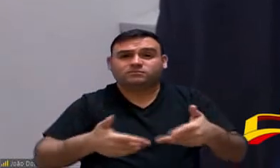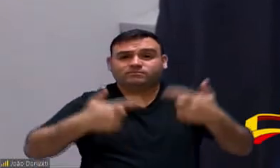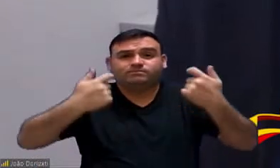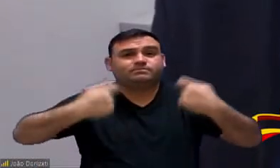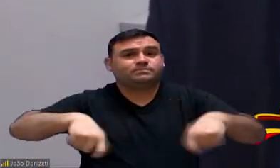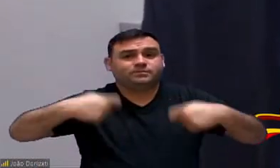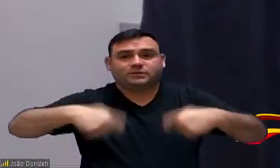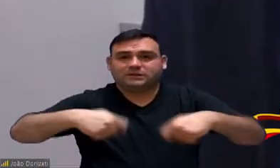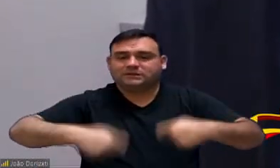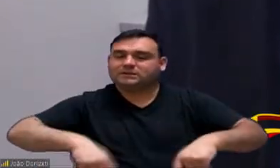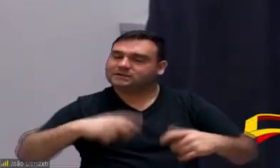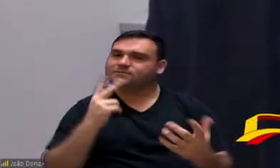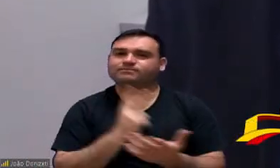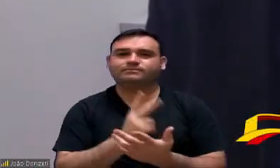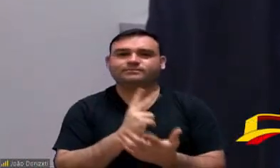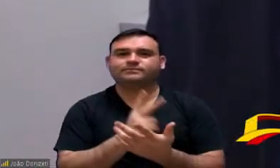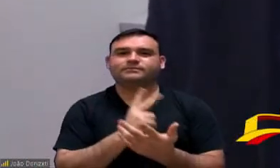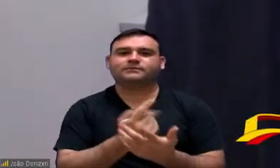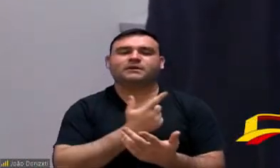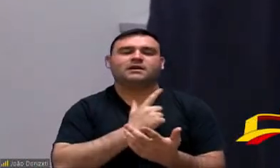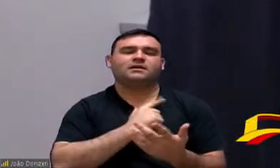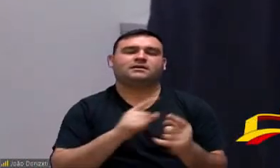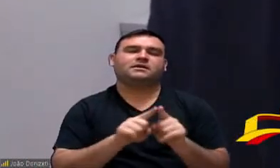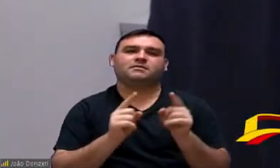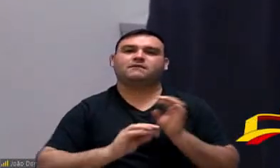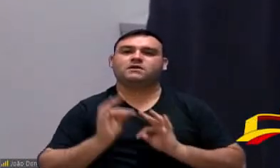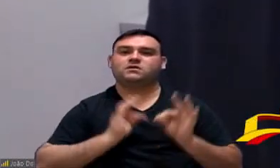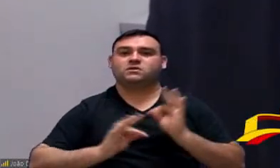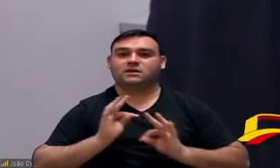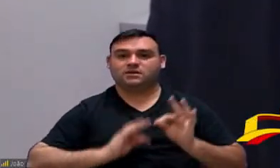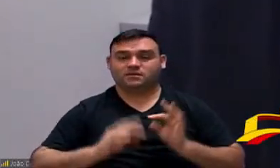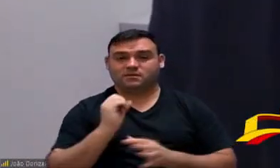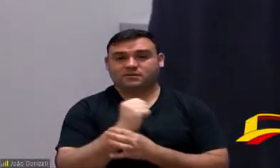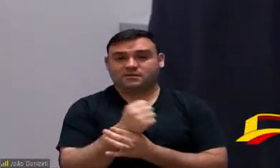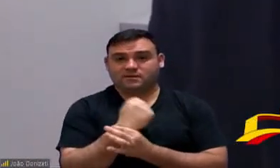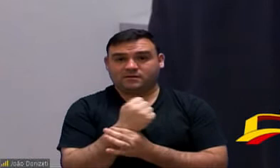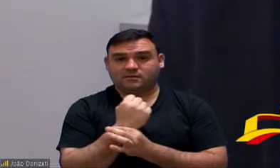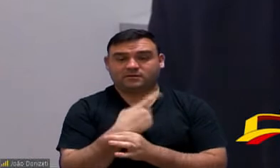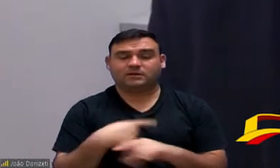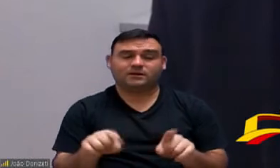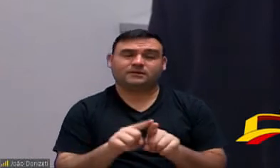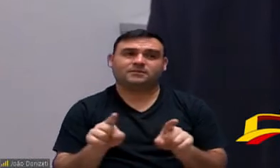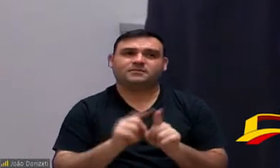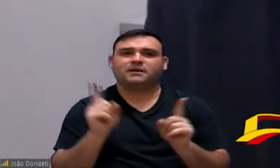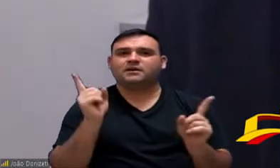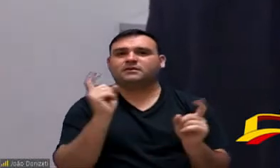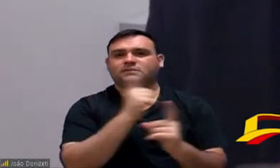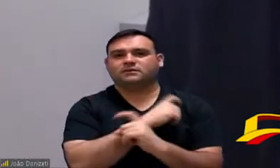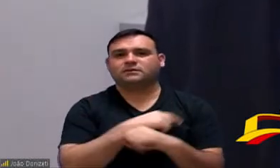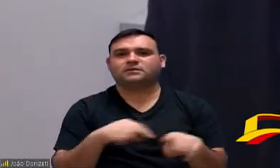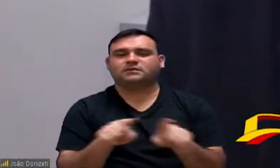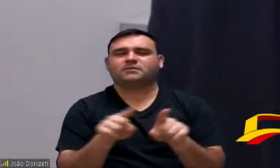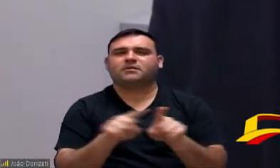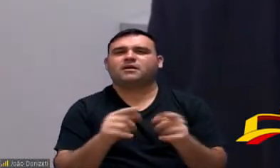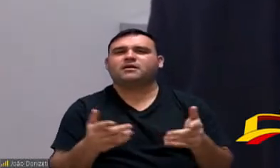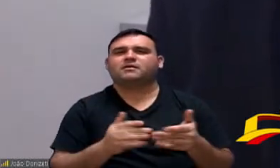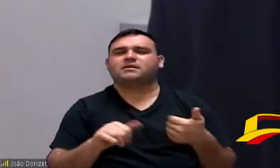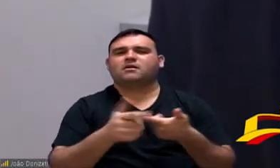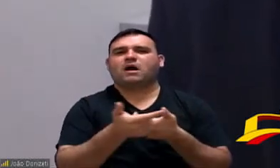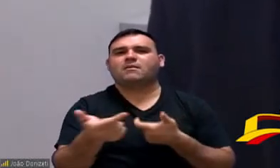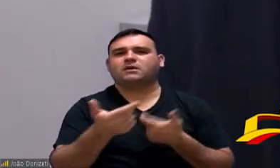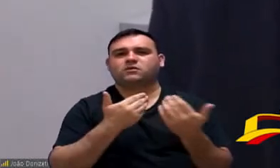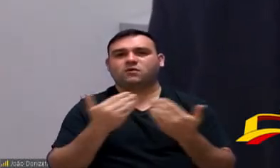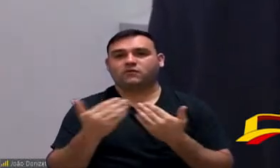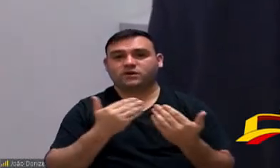necessitando efetivamente do serviço de fisioterapia e estão encontrando dificuldades com relação a isso. Desculpe, parece que eu estou em parte com a